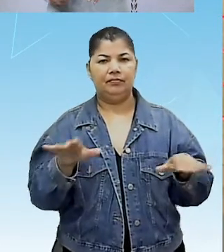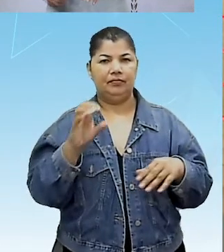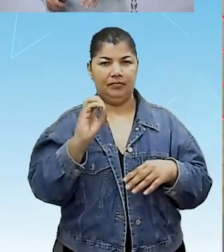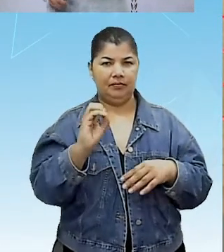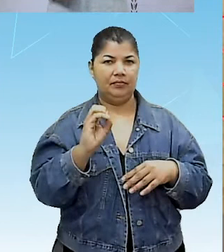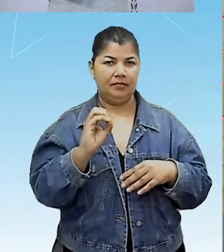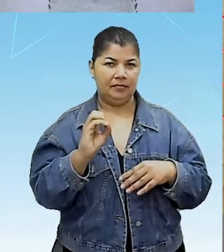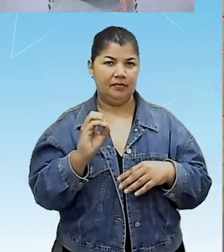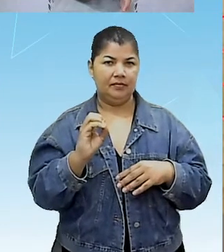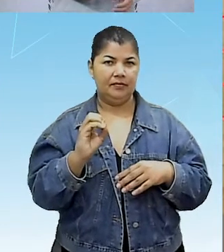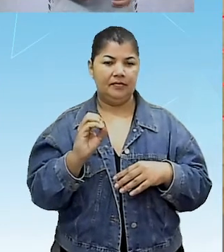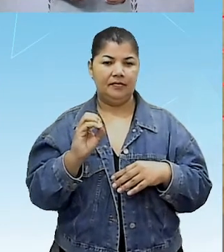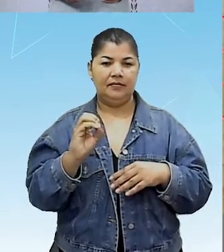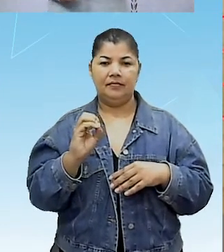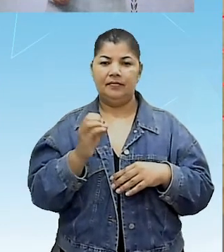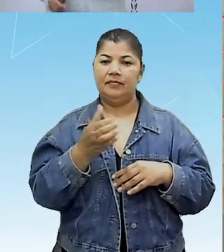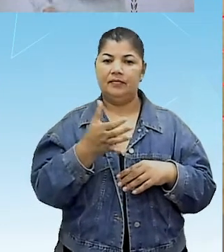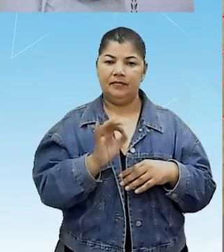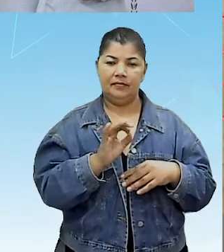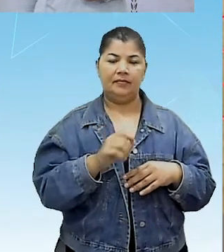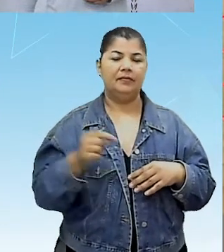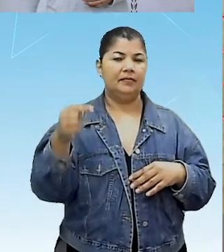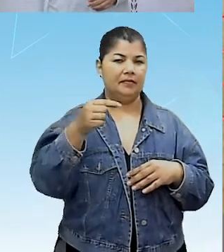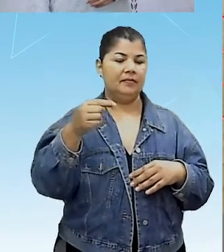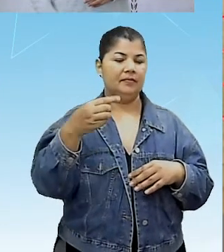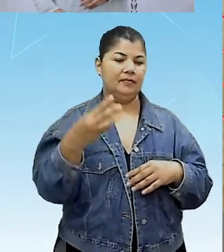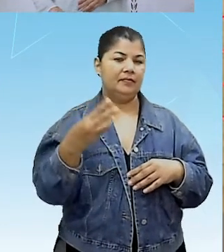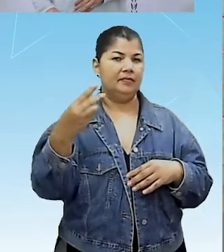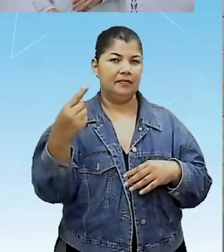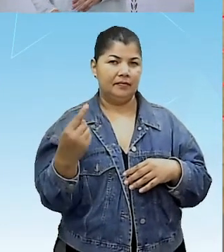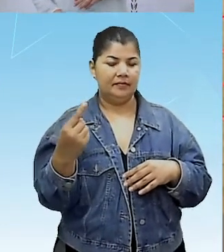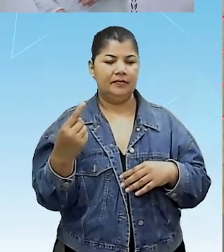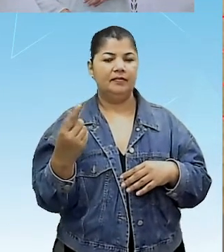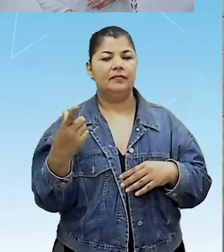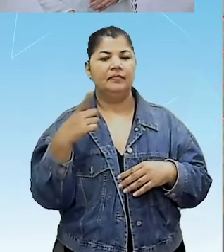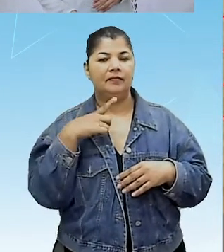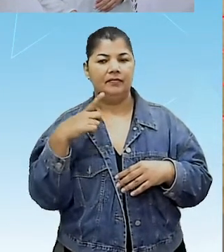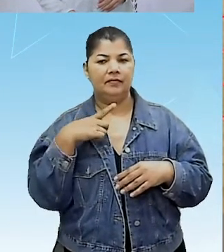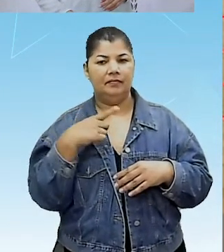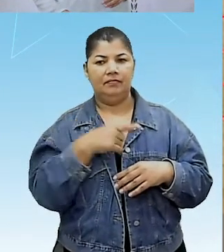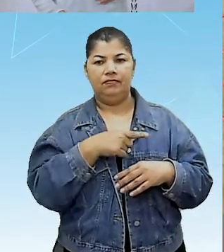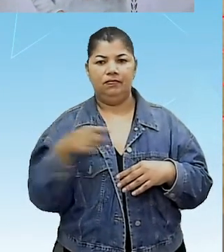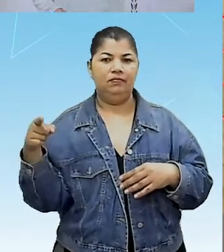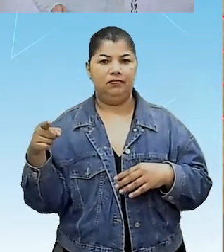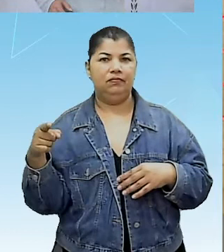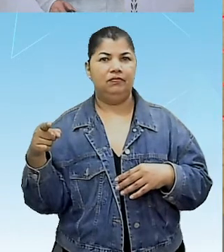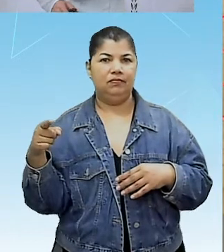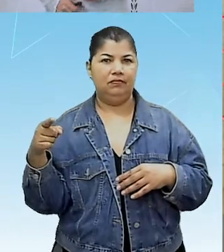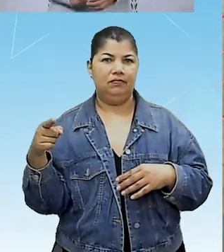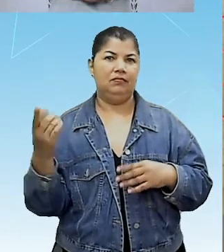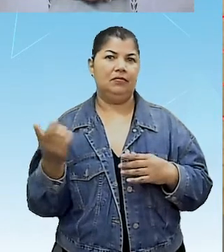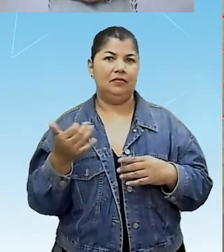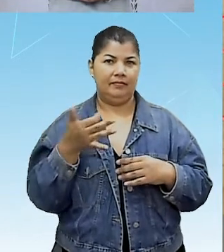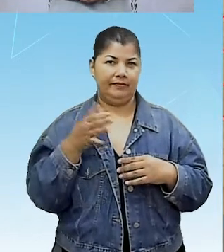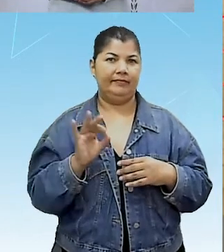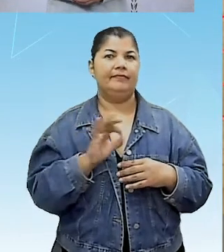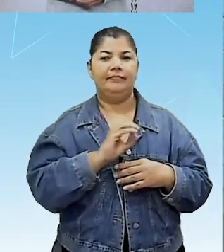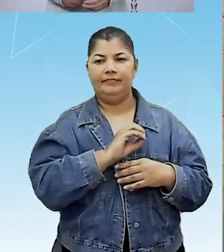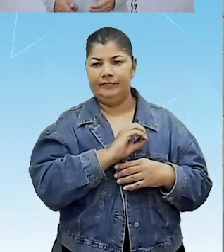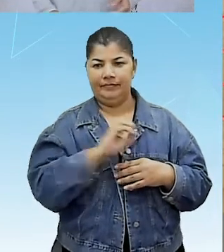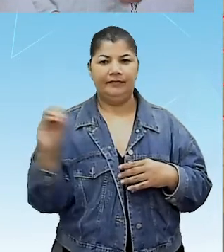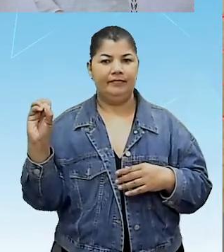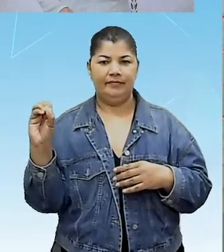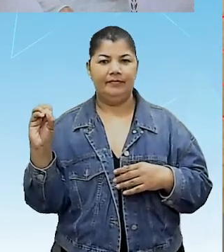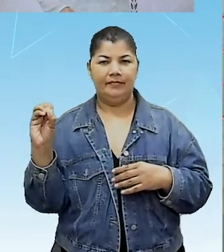ou seja, esse 10 elevado a menos 31 tem aí, ó, essa quantidade imensa de zeros, tá